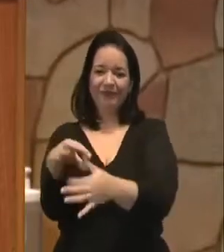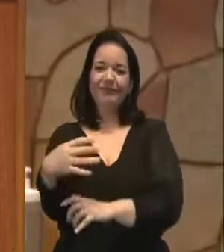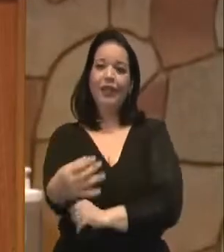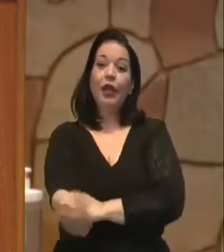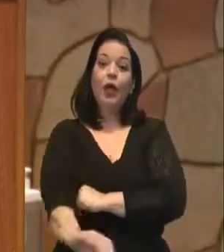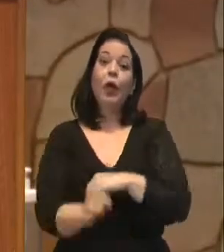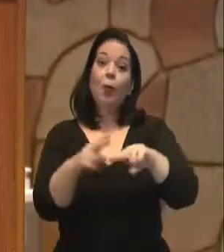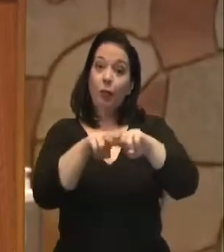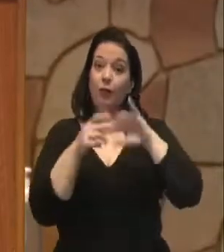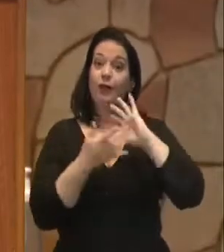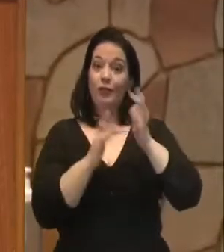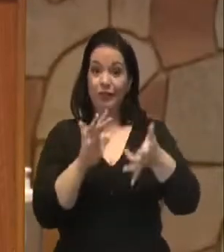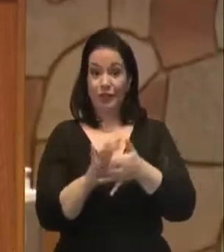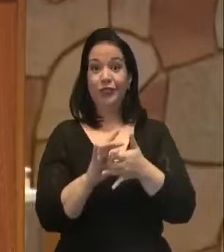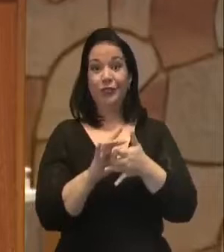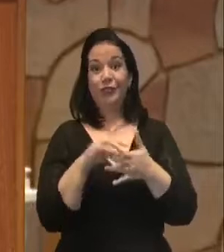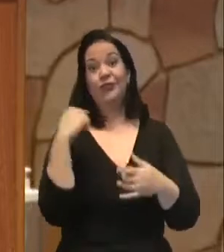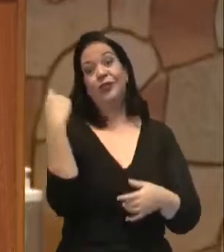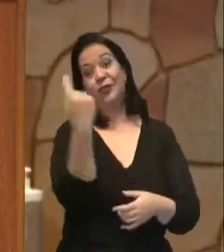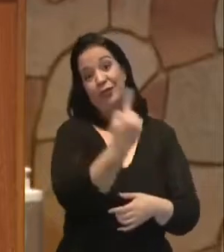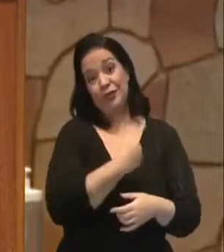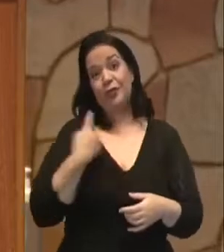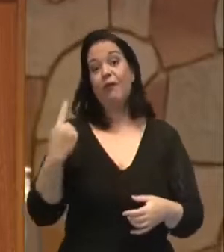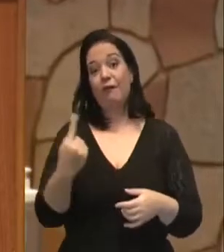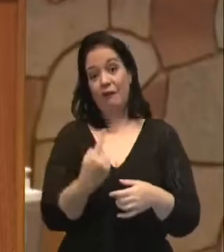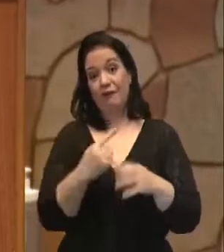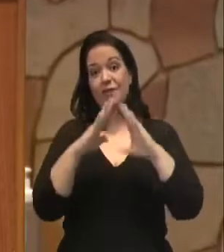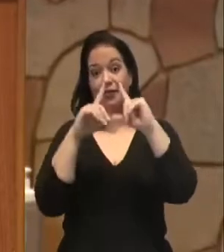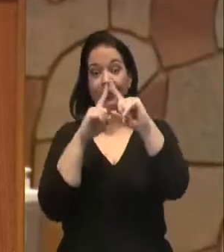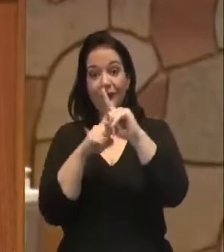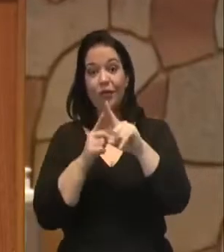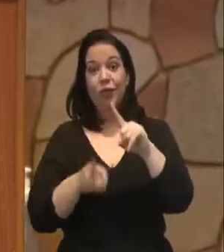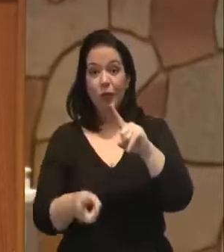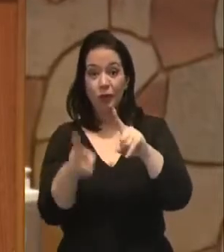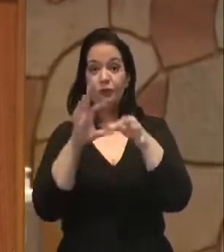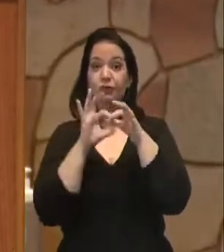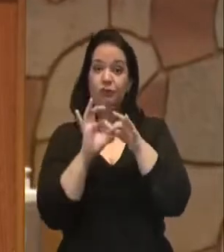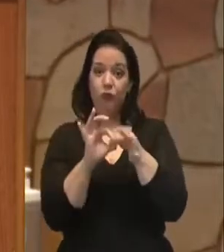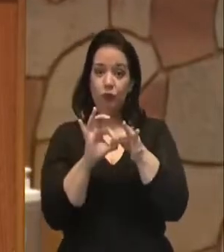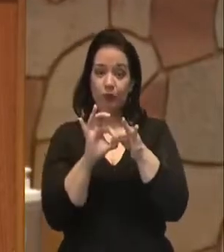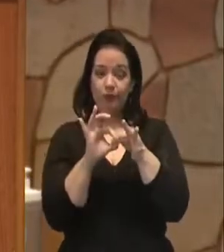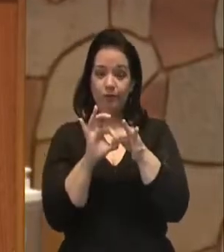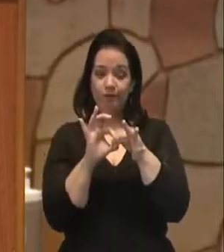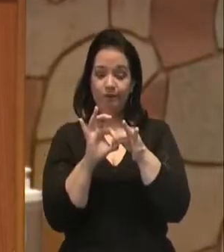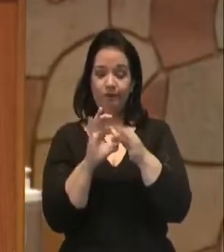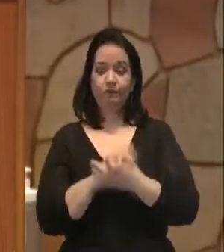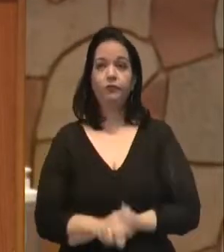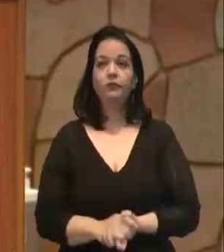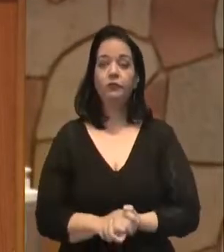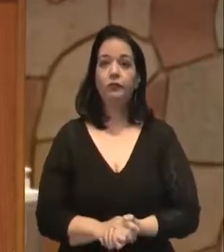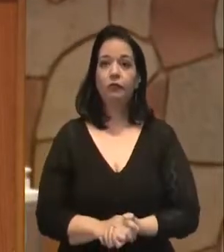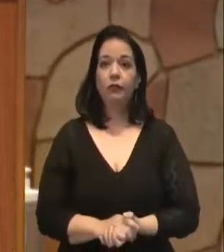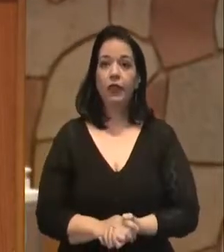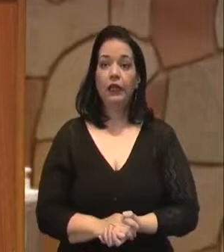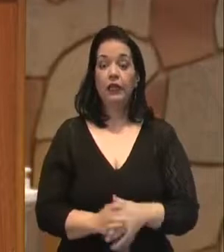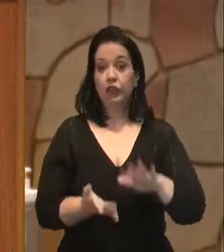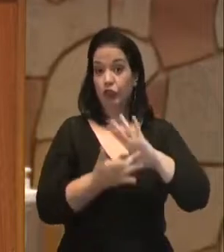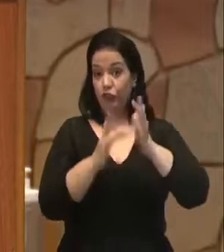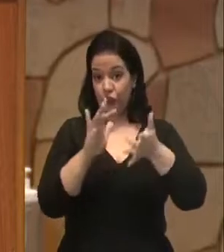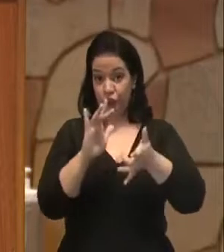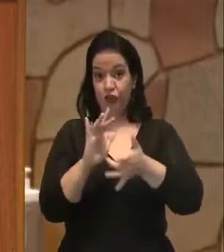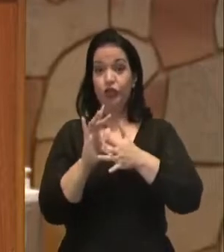somos um. Veja o finalzinho do capítulo para caminharmos para o final da nossa lição. Porque Ele é a nossa